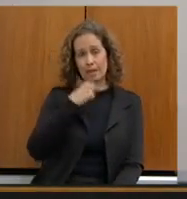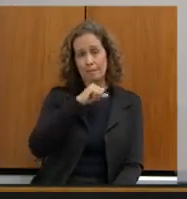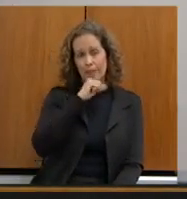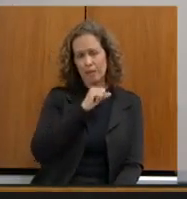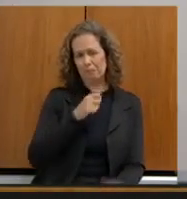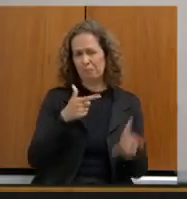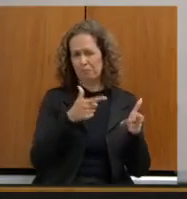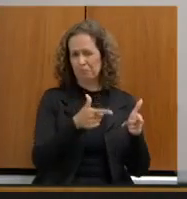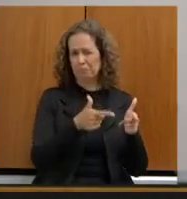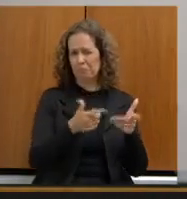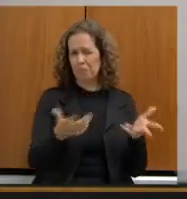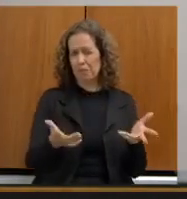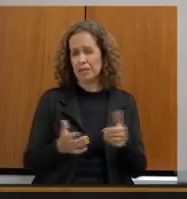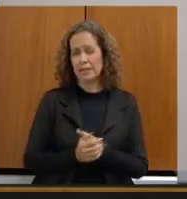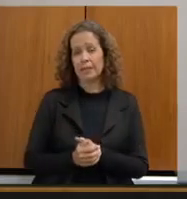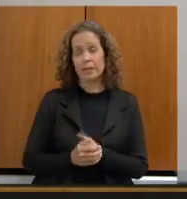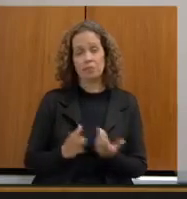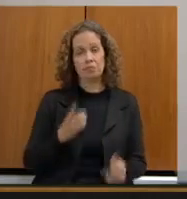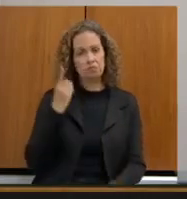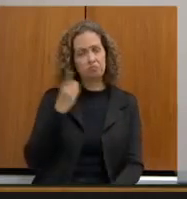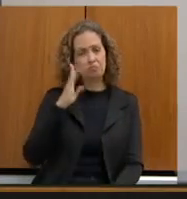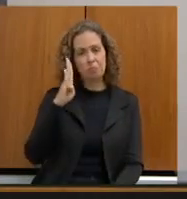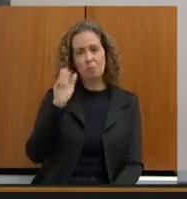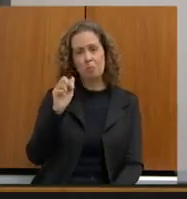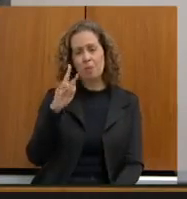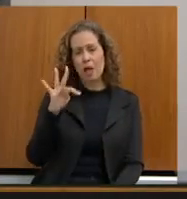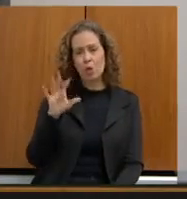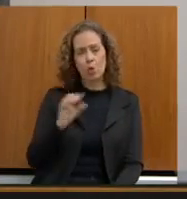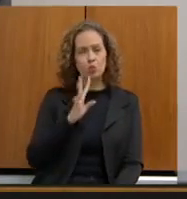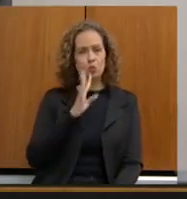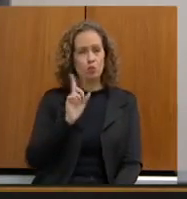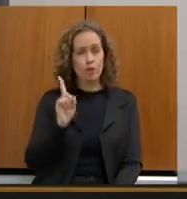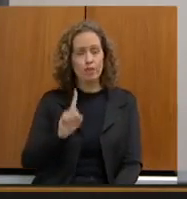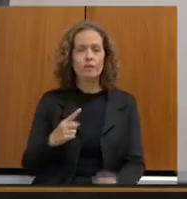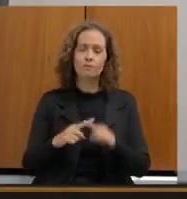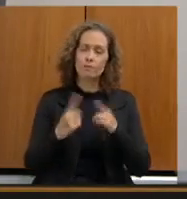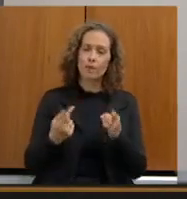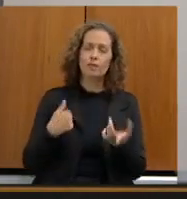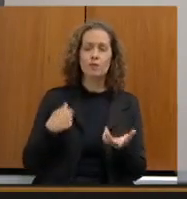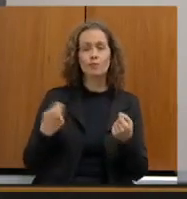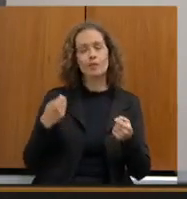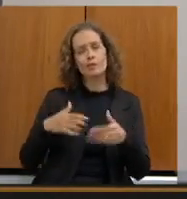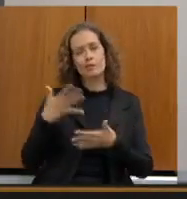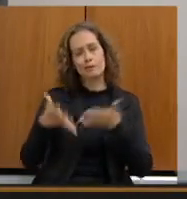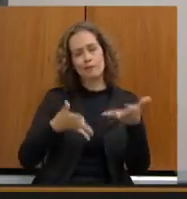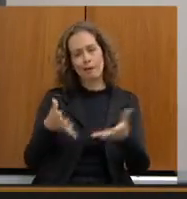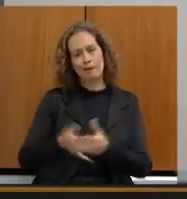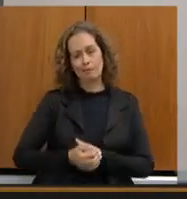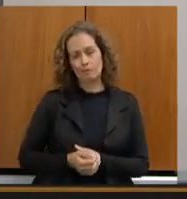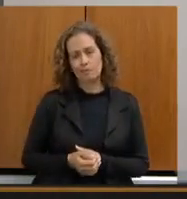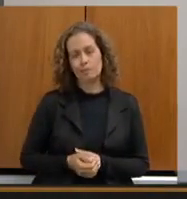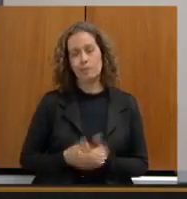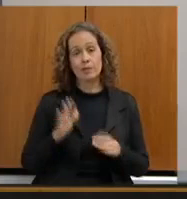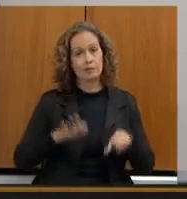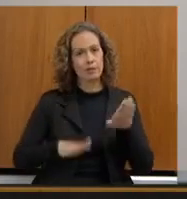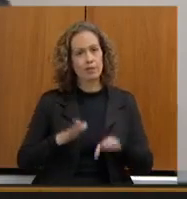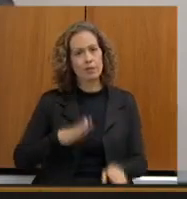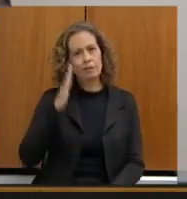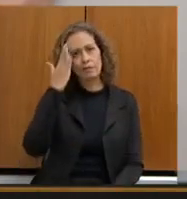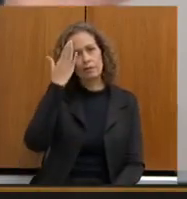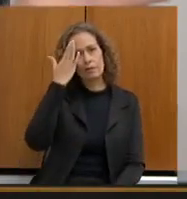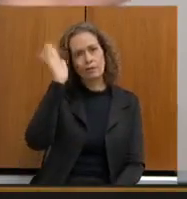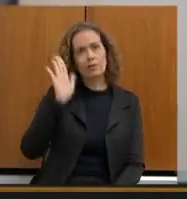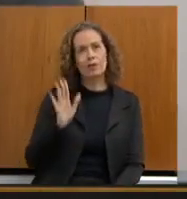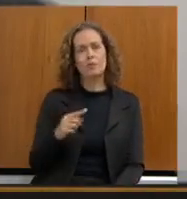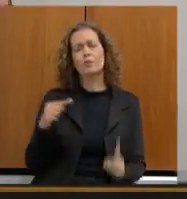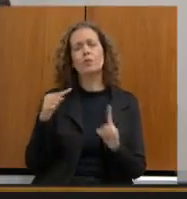quantos quilos o deputado Bartô desconhece mas que eu não poderia que deixar de consignar talvez não sabe qual o